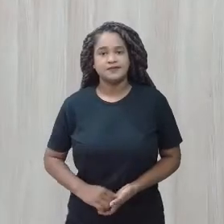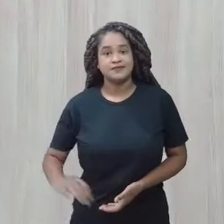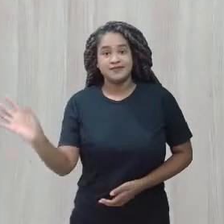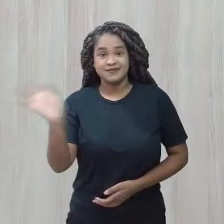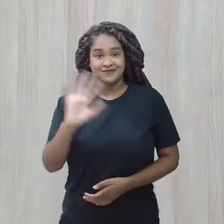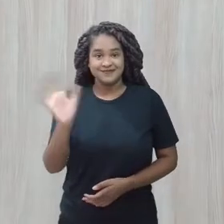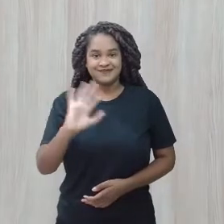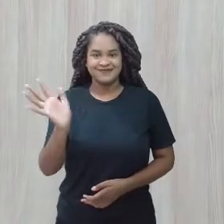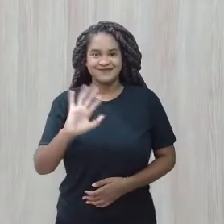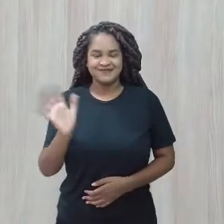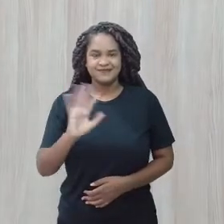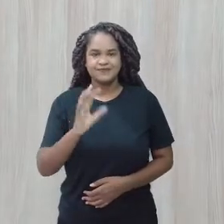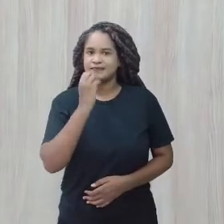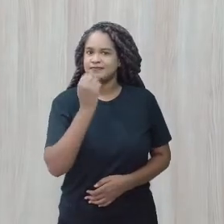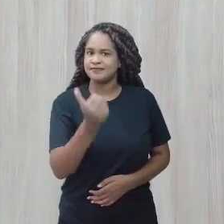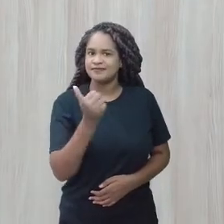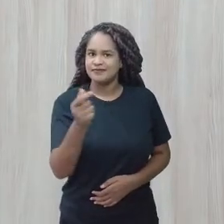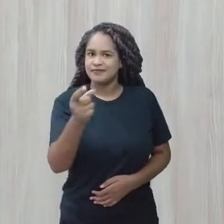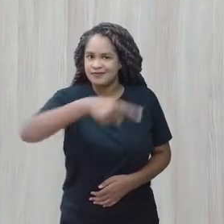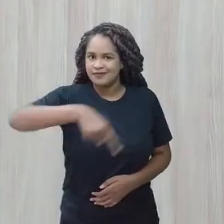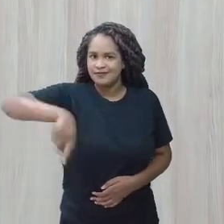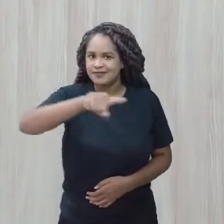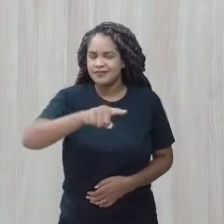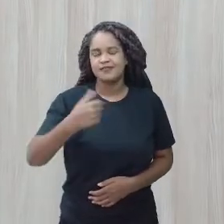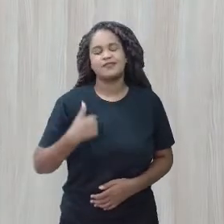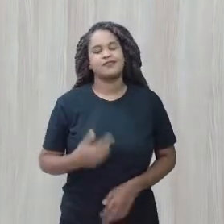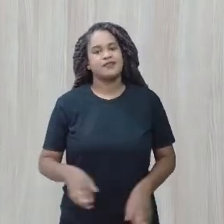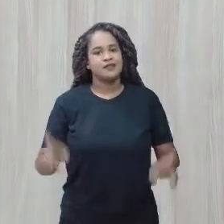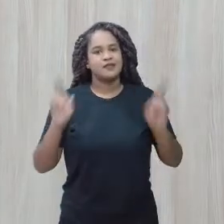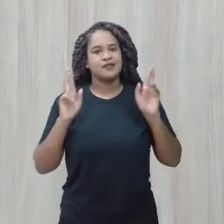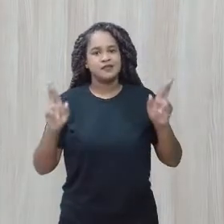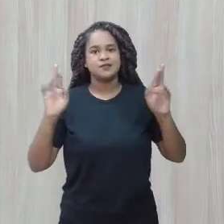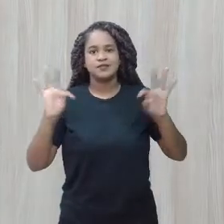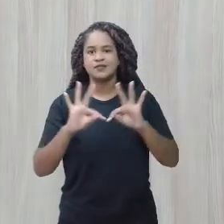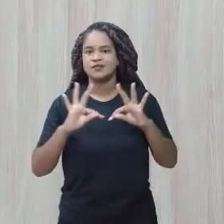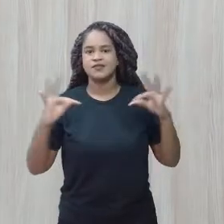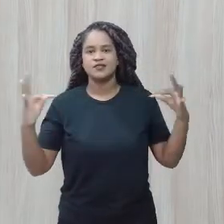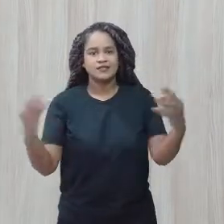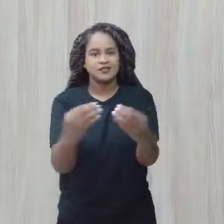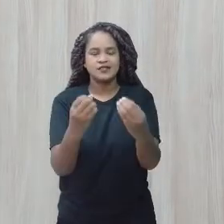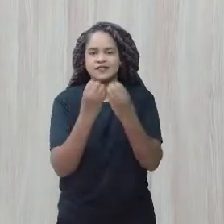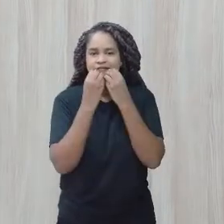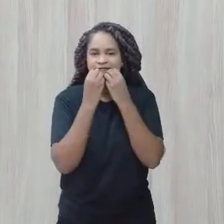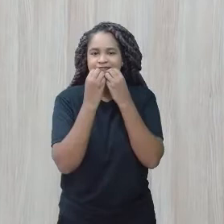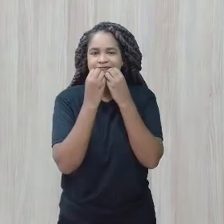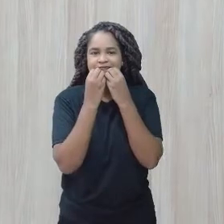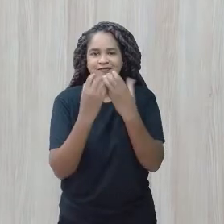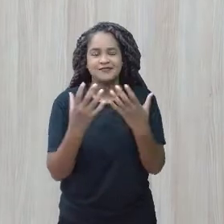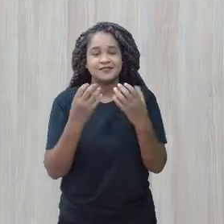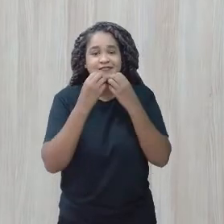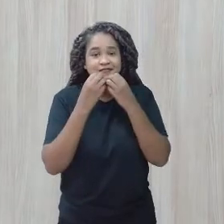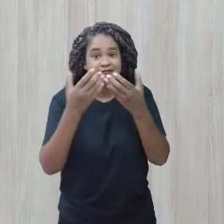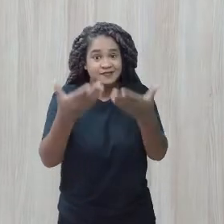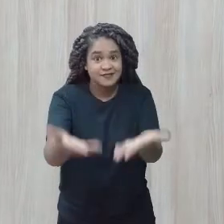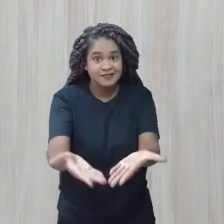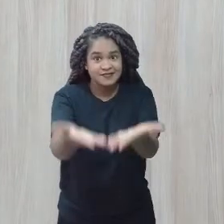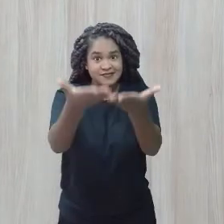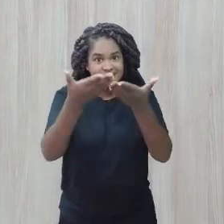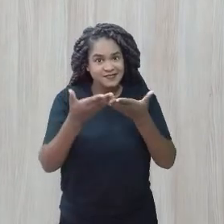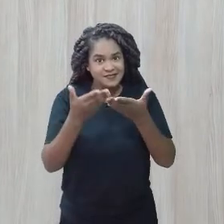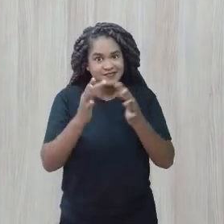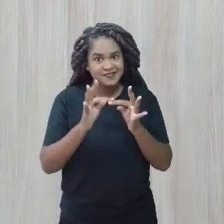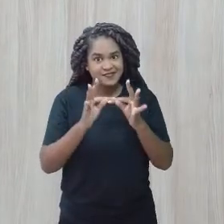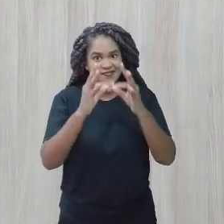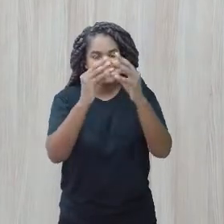aí, meu povo? Tudo bem com vocês? Espero que todos e todas estejam bem. Sejam todas e todos bem-vindas e